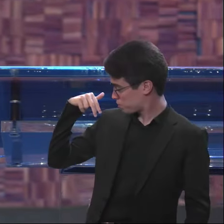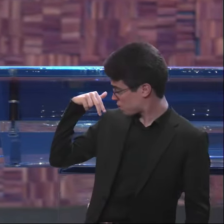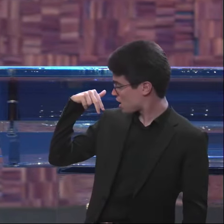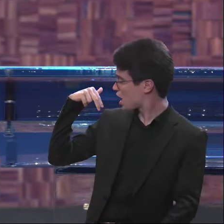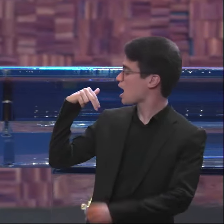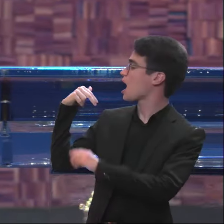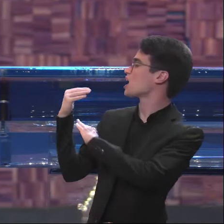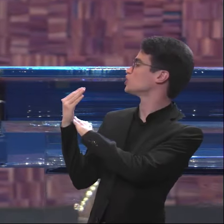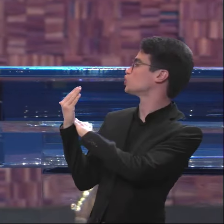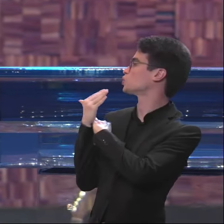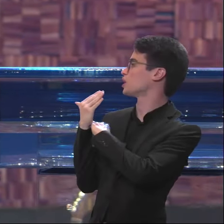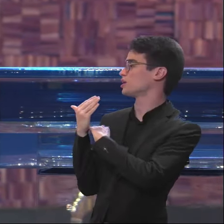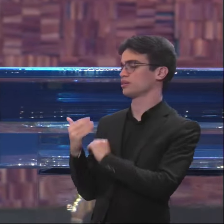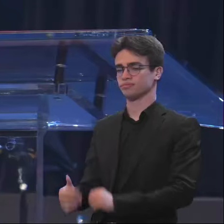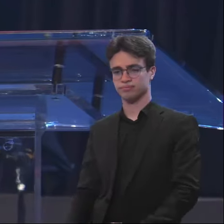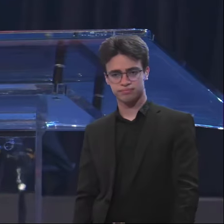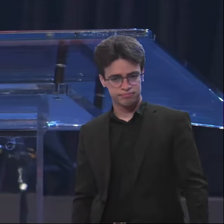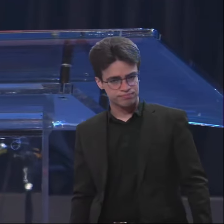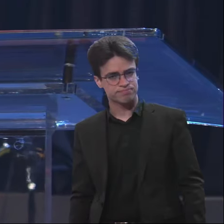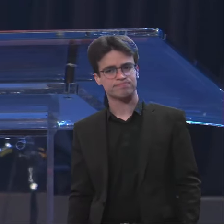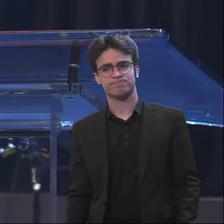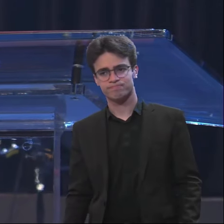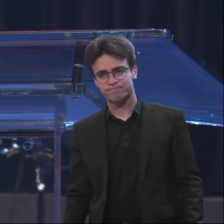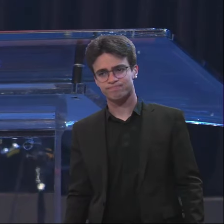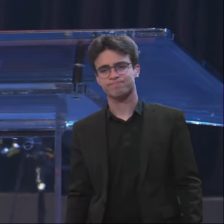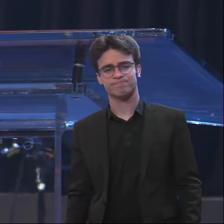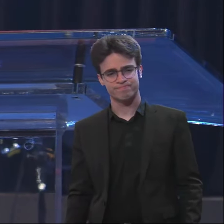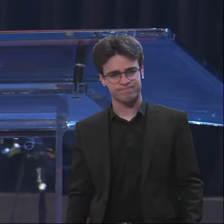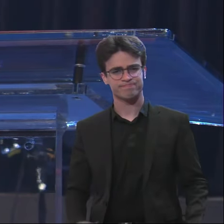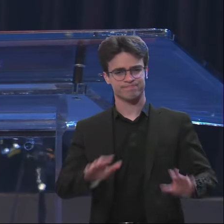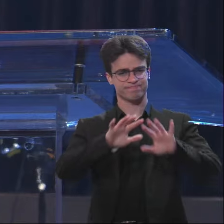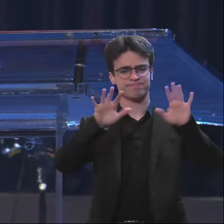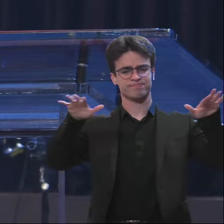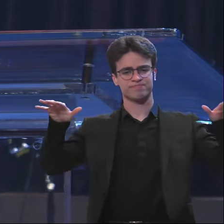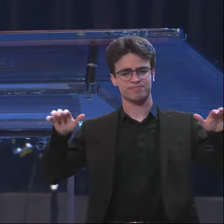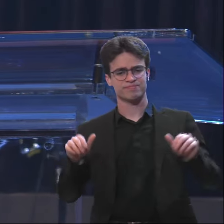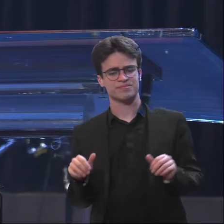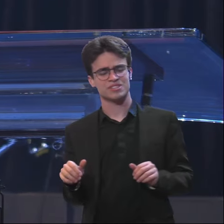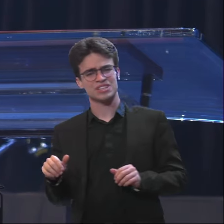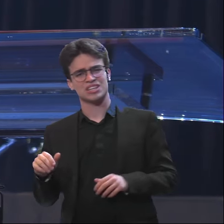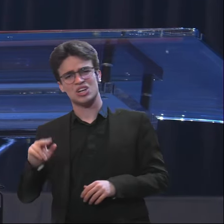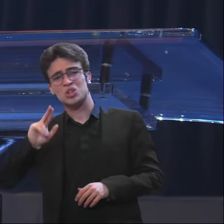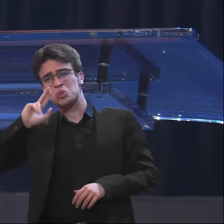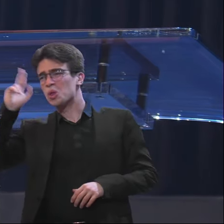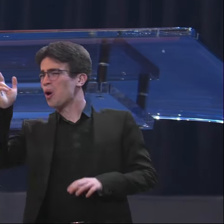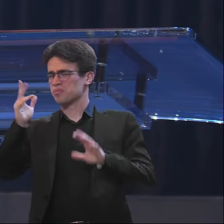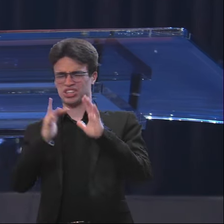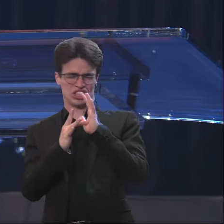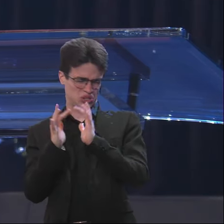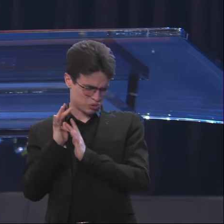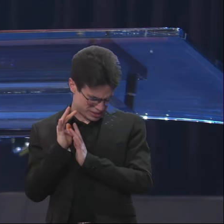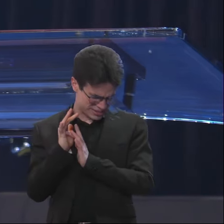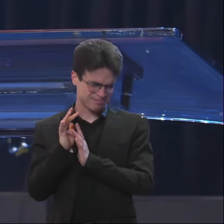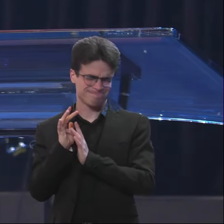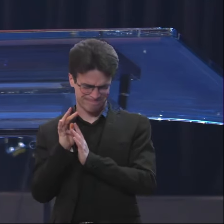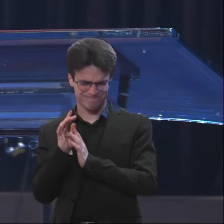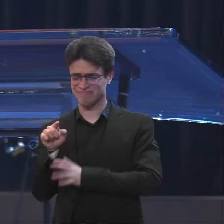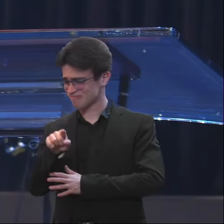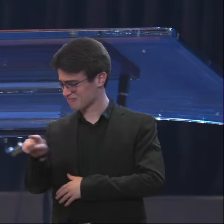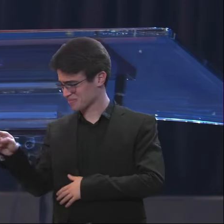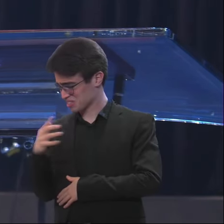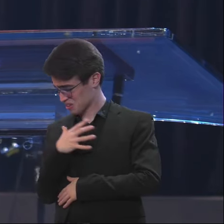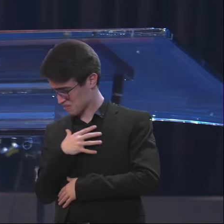de batalha. Em nome de Jesus, o coração dos seus filhos se converterão